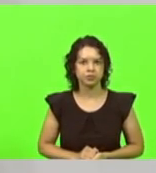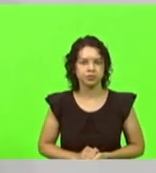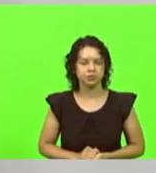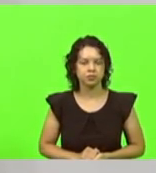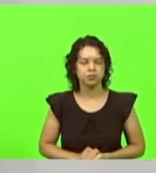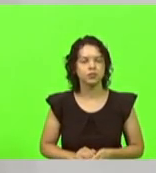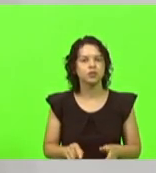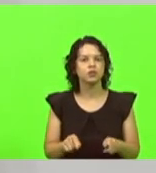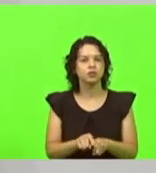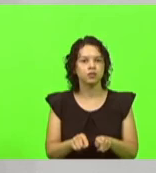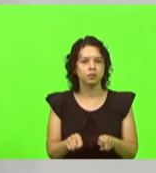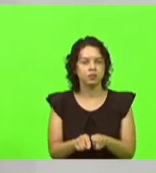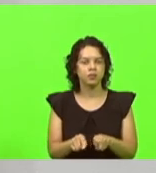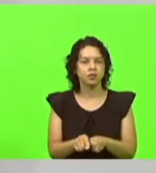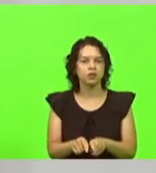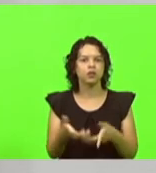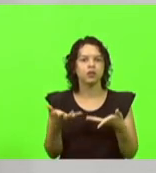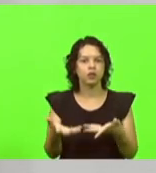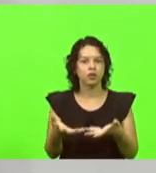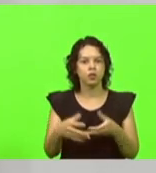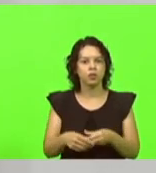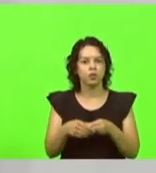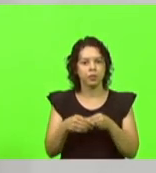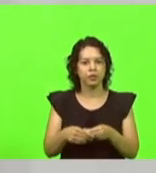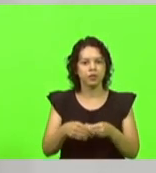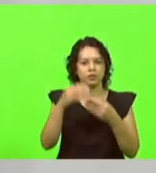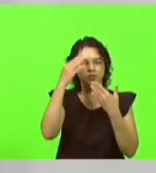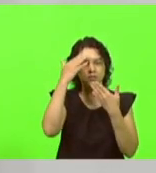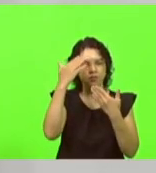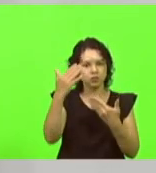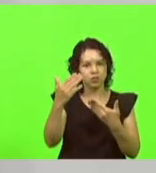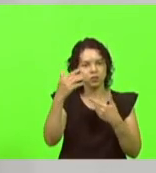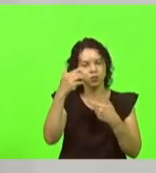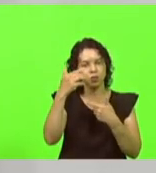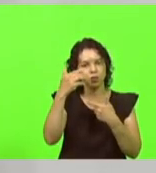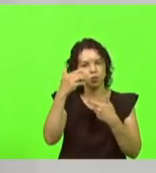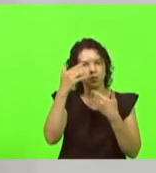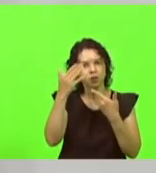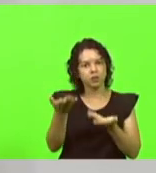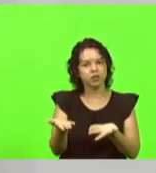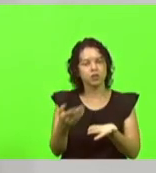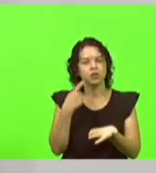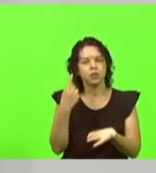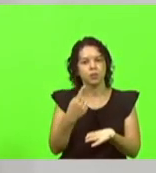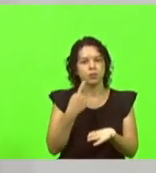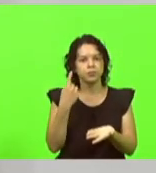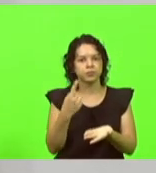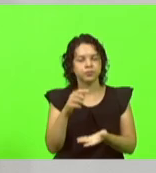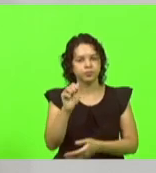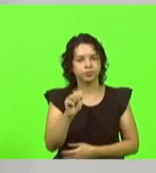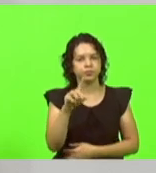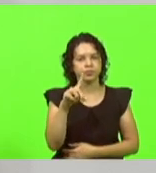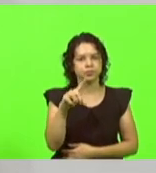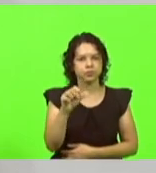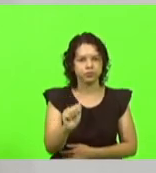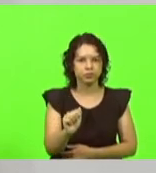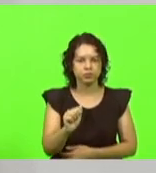Também quero cumprimentar e agradecer. Obrigado, deputada Ada De Luca.